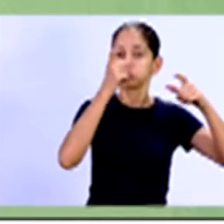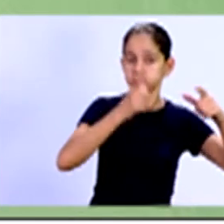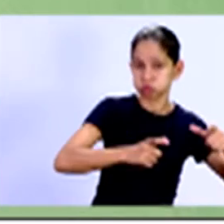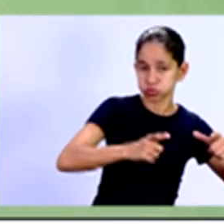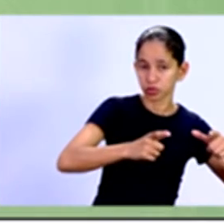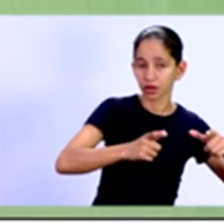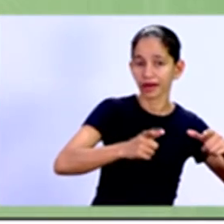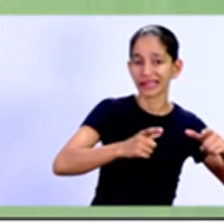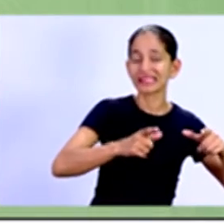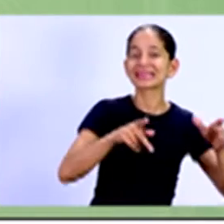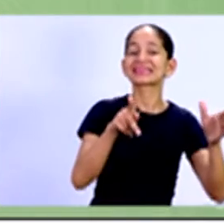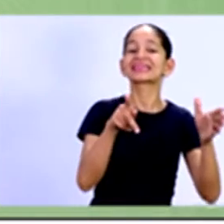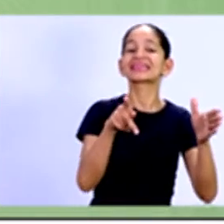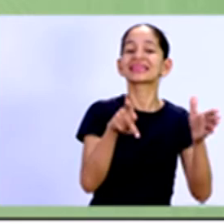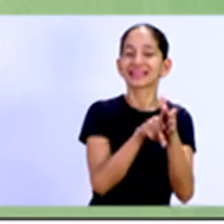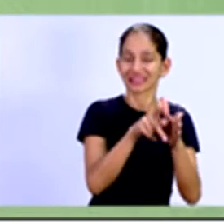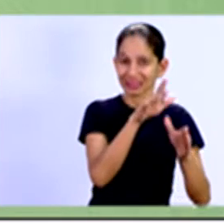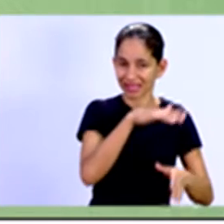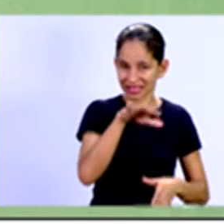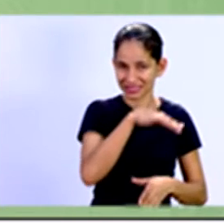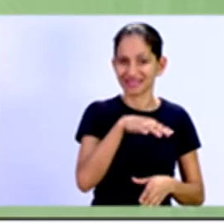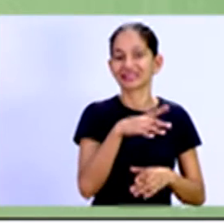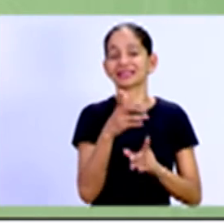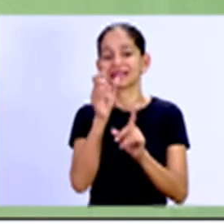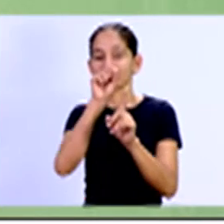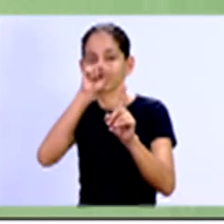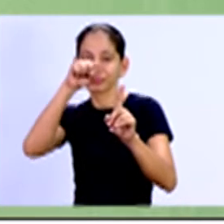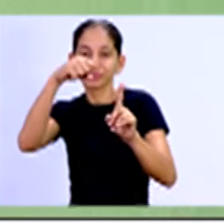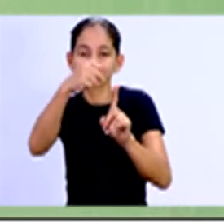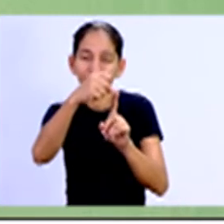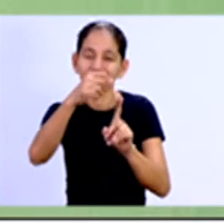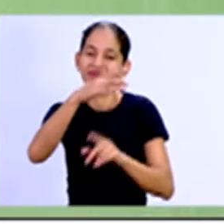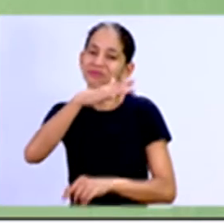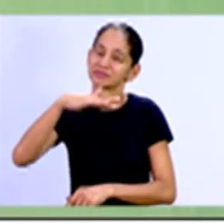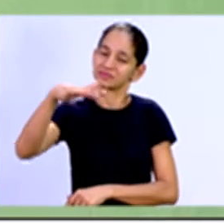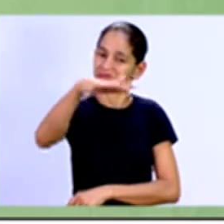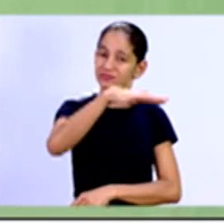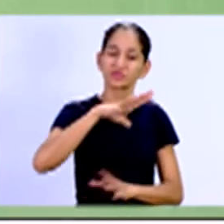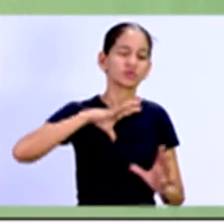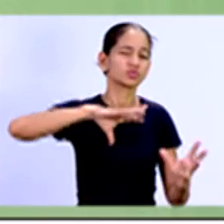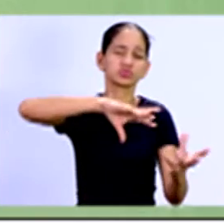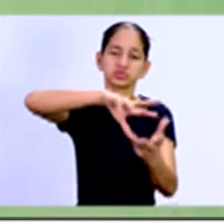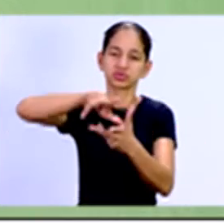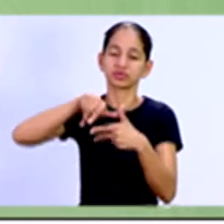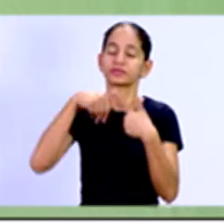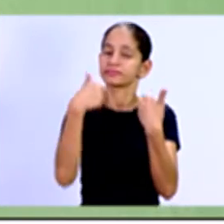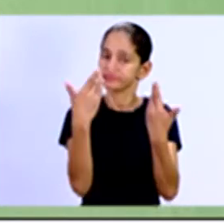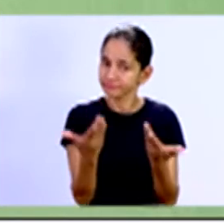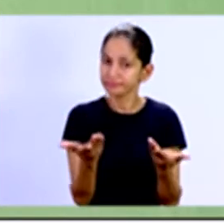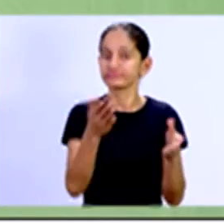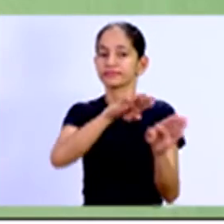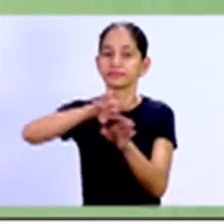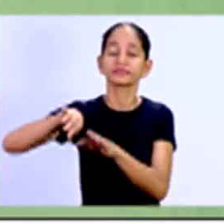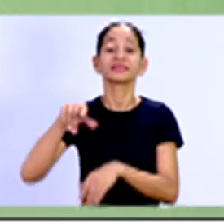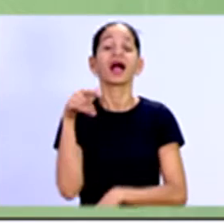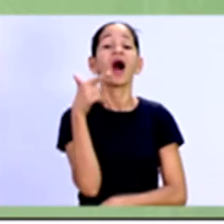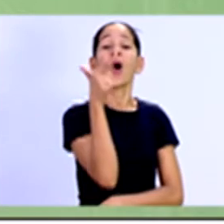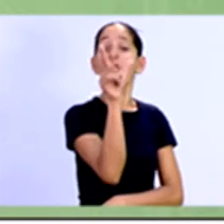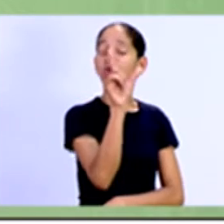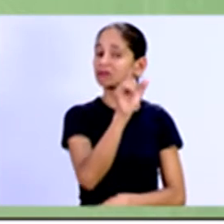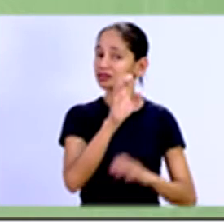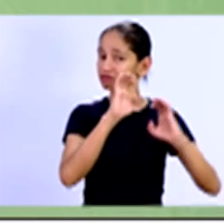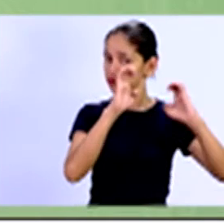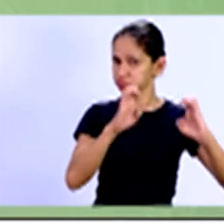social. E a ética, ela tende, né, ou ela busca uma